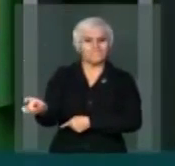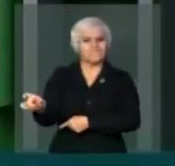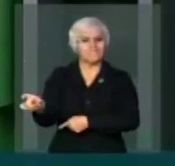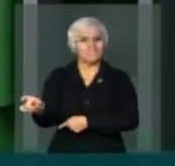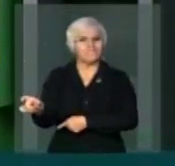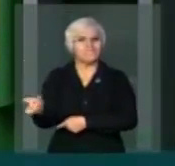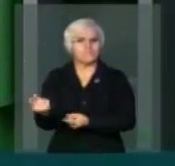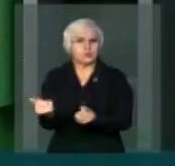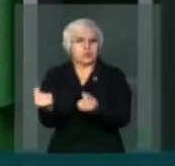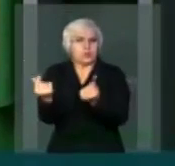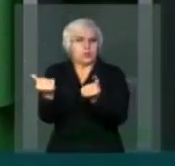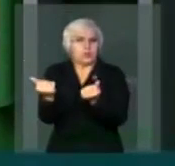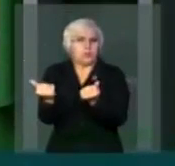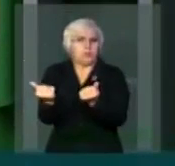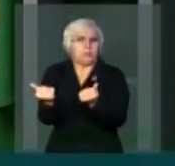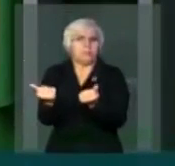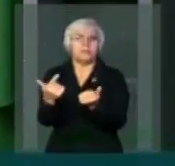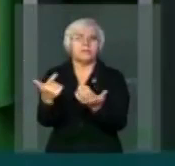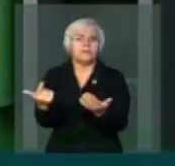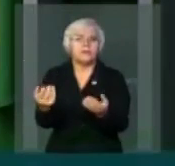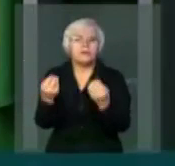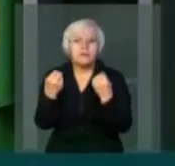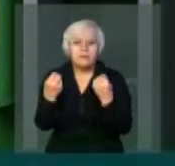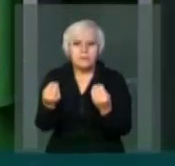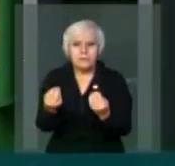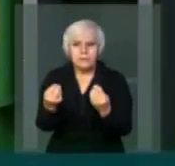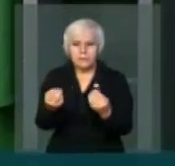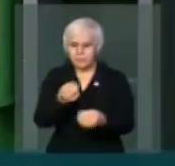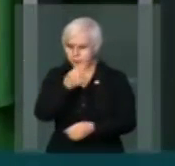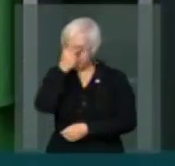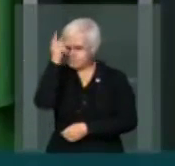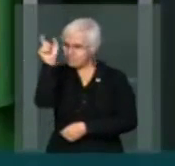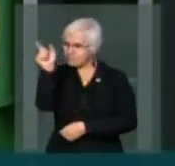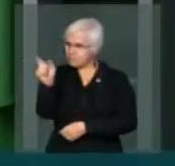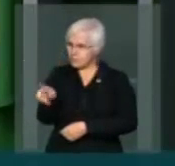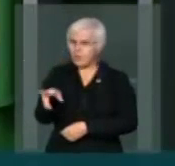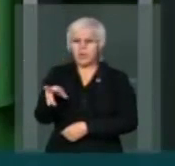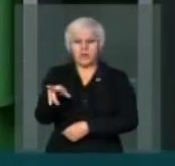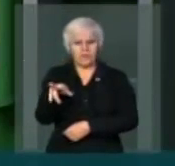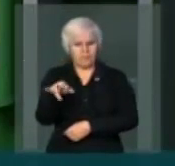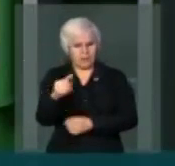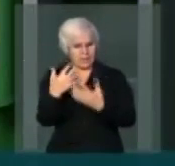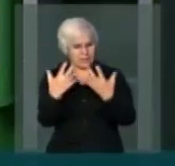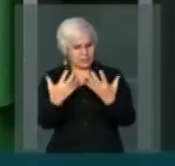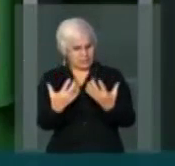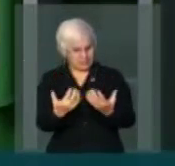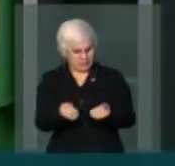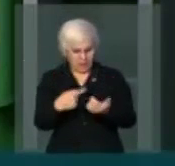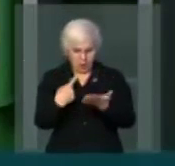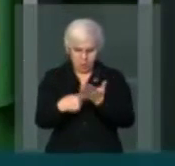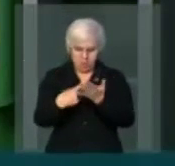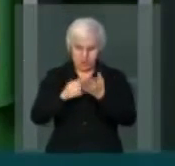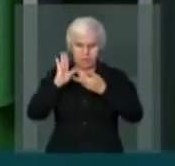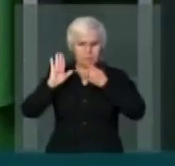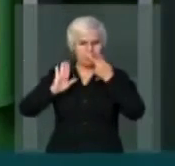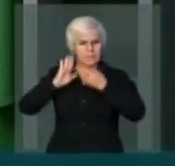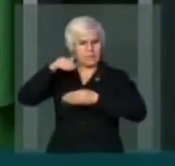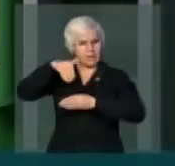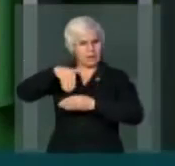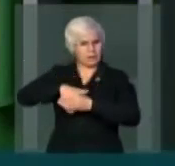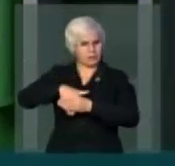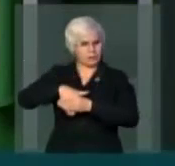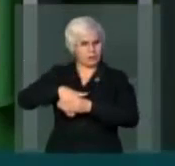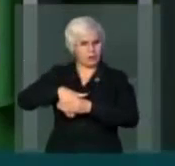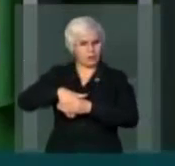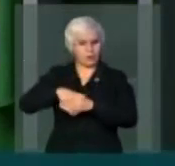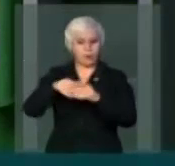antinômicos. Quem, em sã consciência, haverá de se submeter a uma campanha eleitoral no